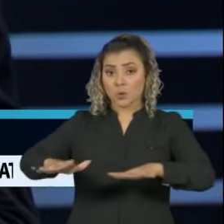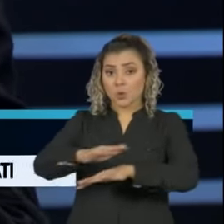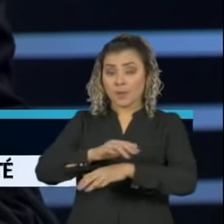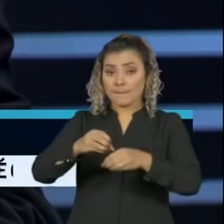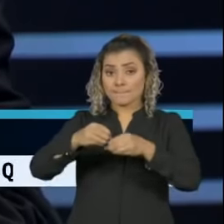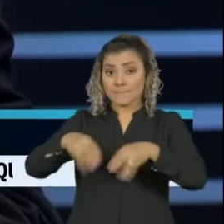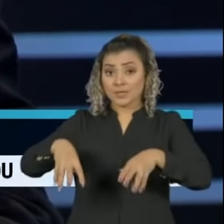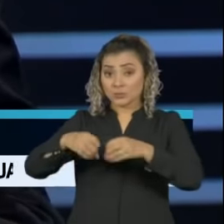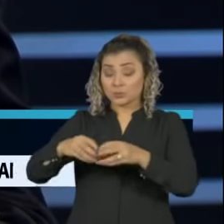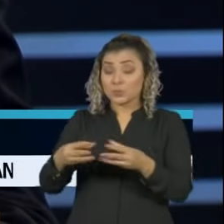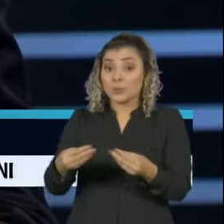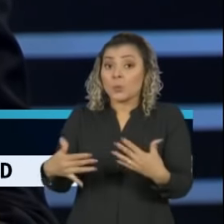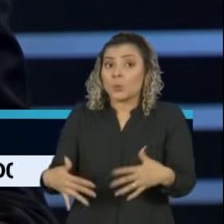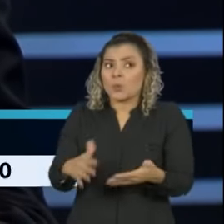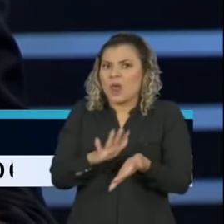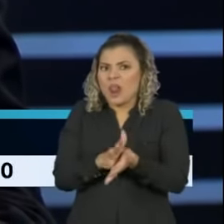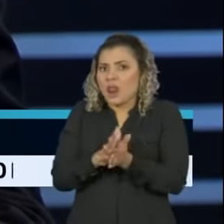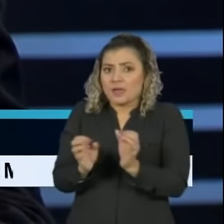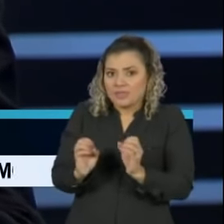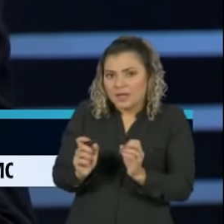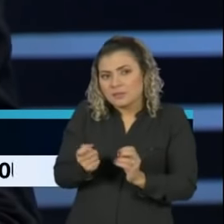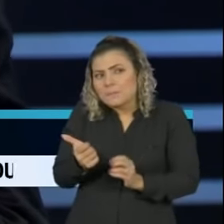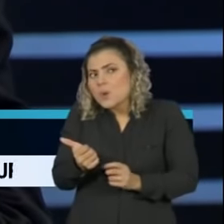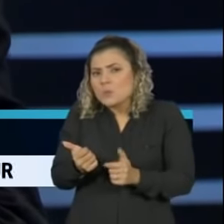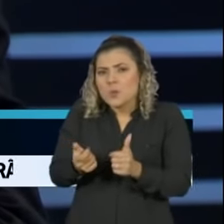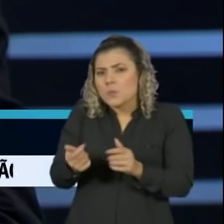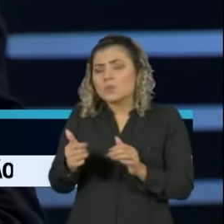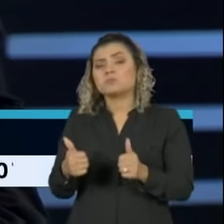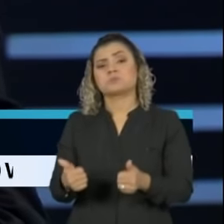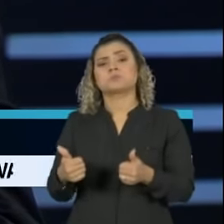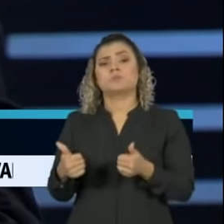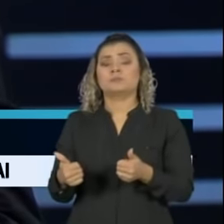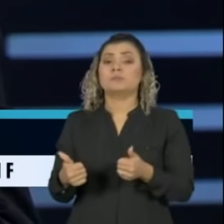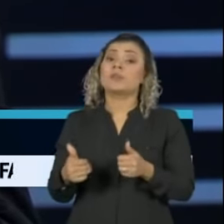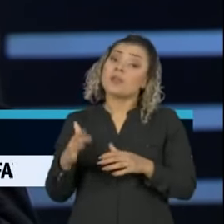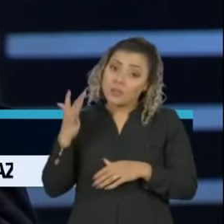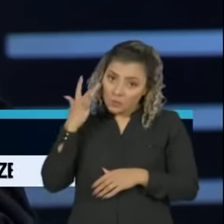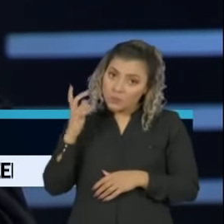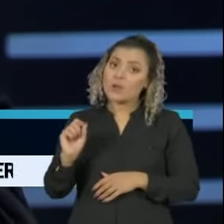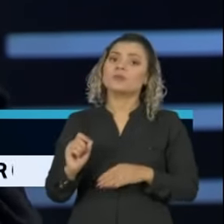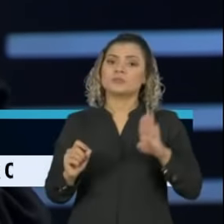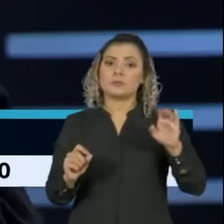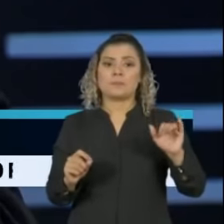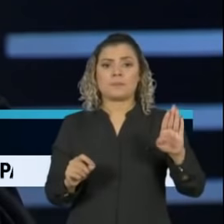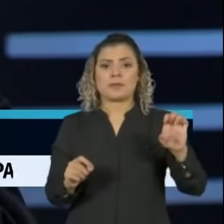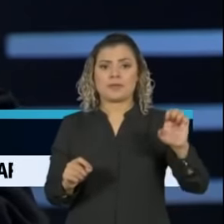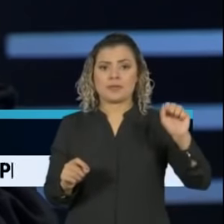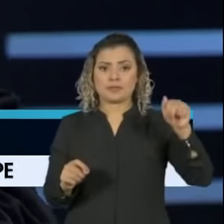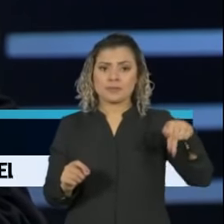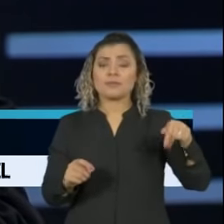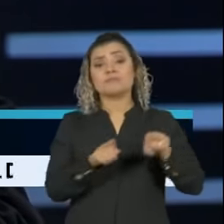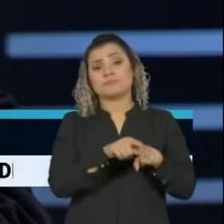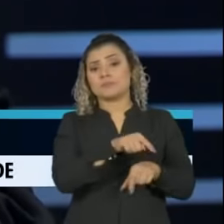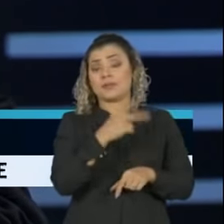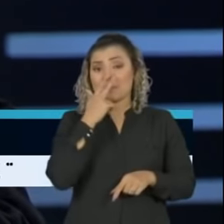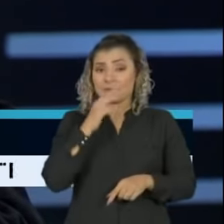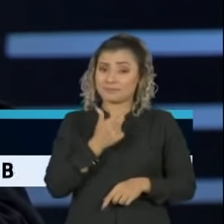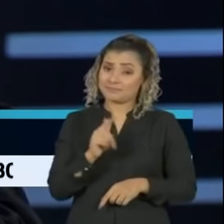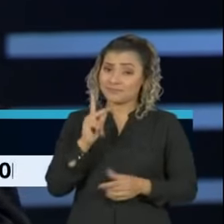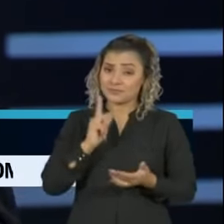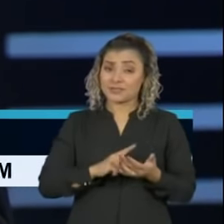cause muito estrago em termos de vida, acho que o Biden tem uma enorme chance. O Bernie Sanders menos, ele é muito radical,